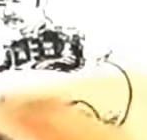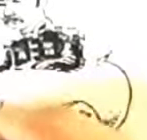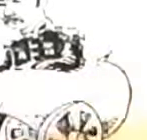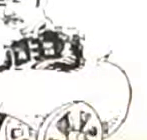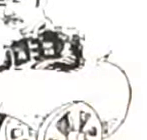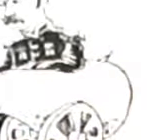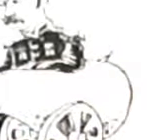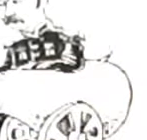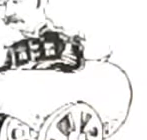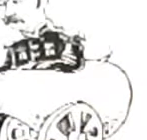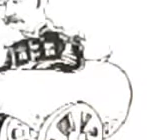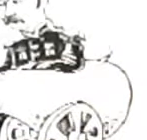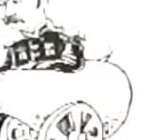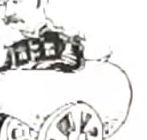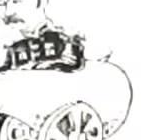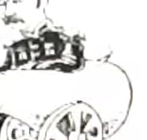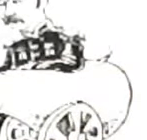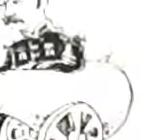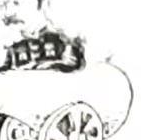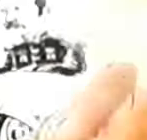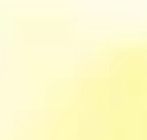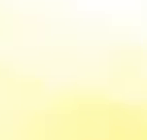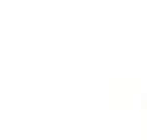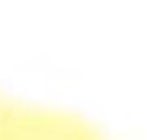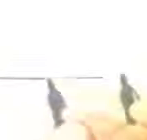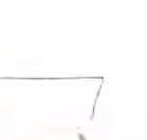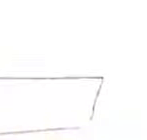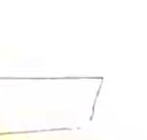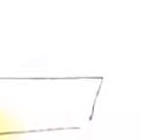consideradas populistas pela elite da época.